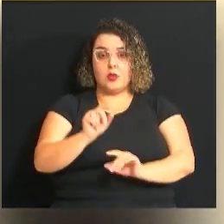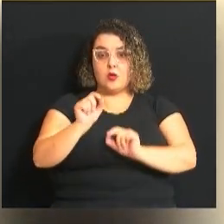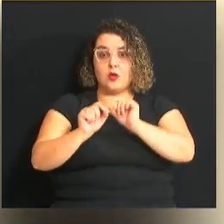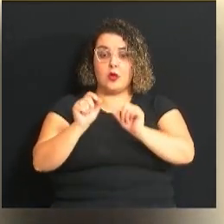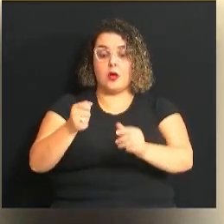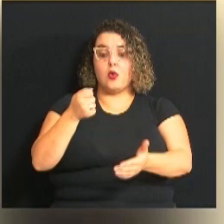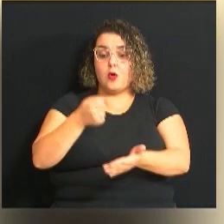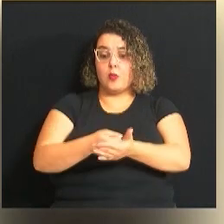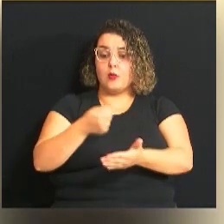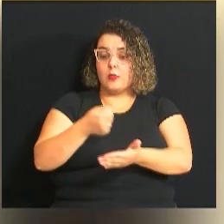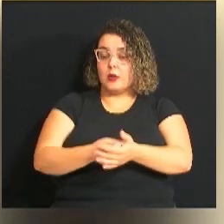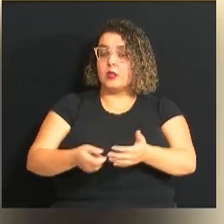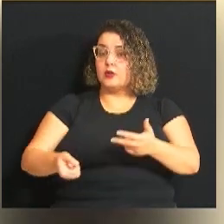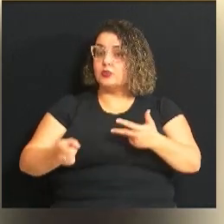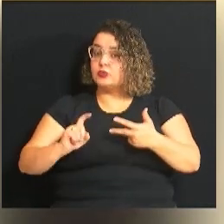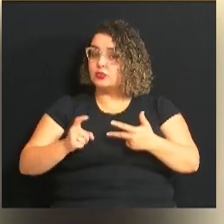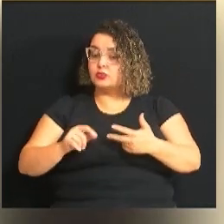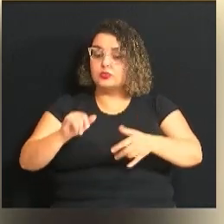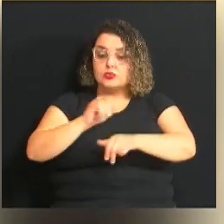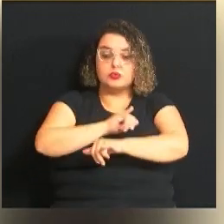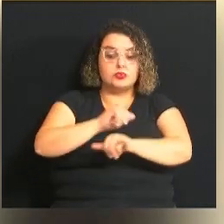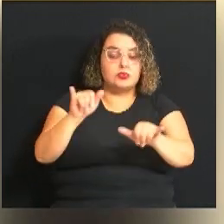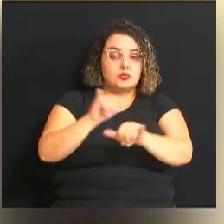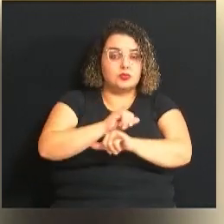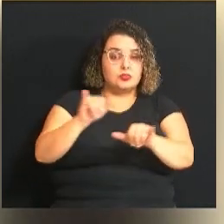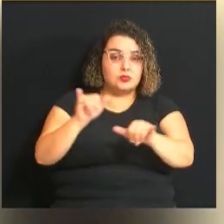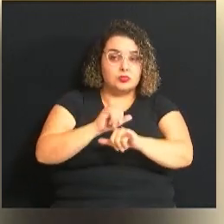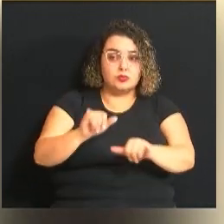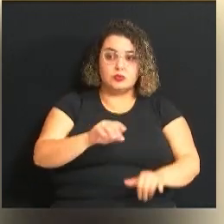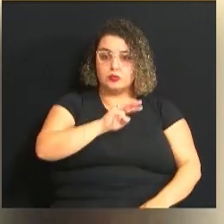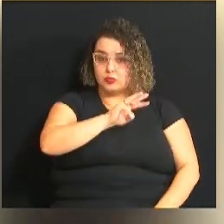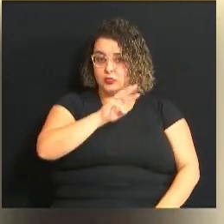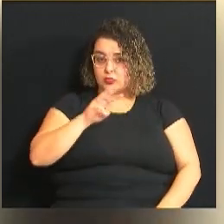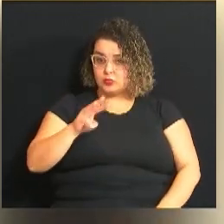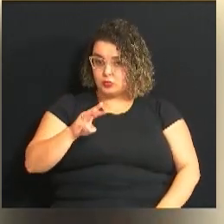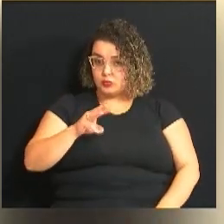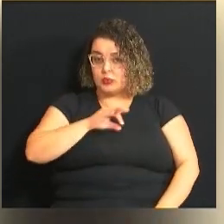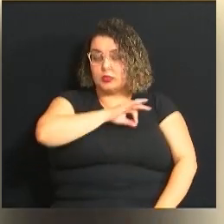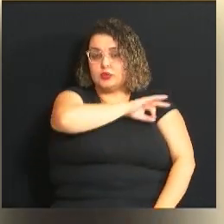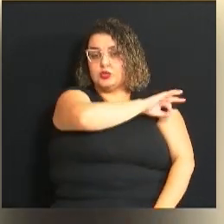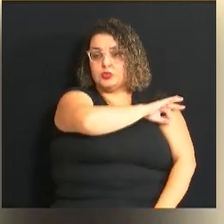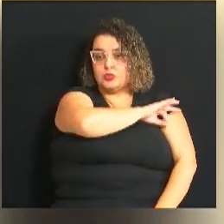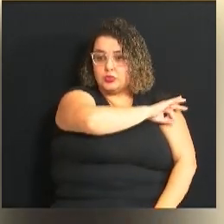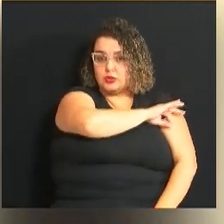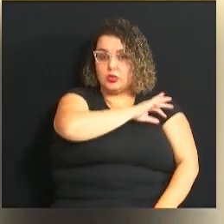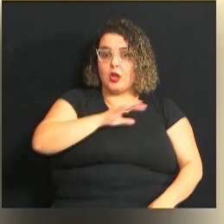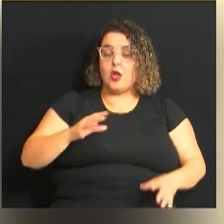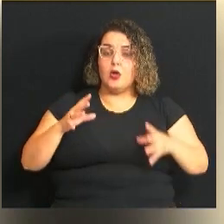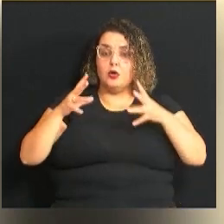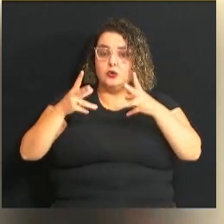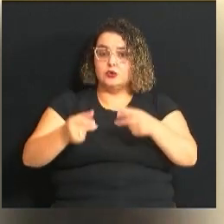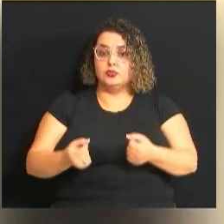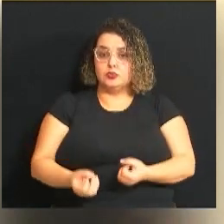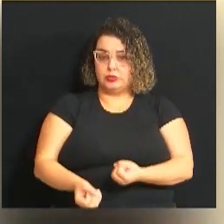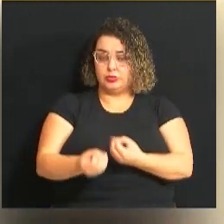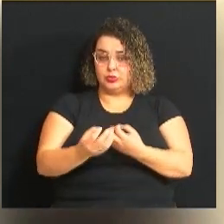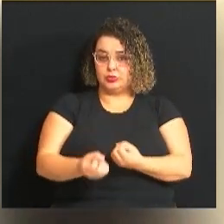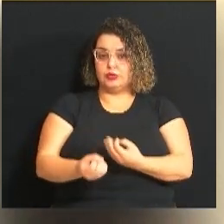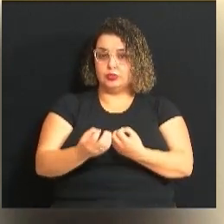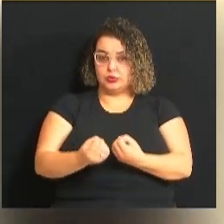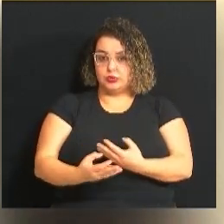Poder Executivo divulgar no site da prefeitura todas as informações